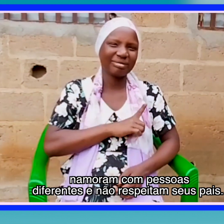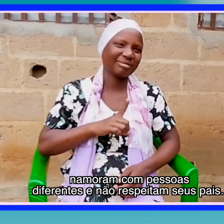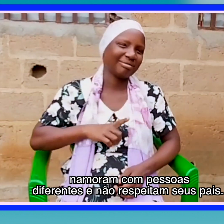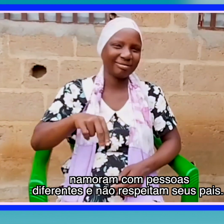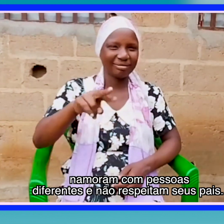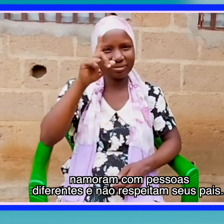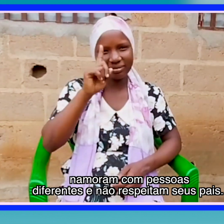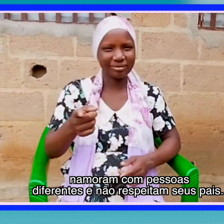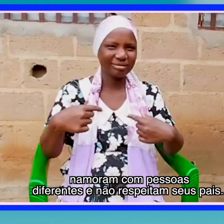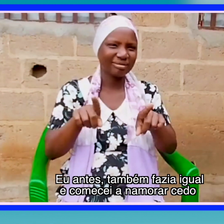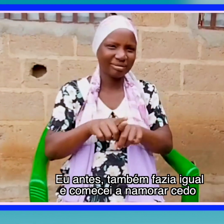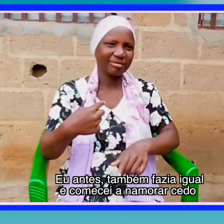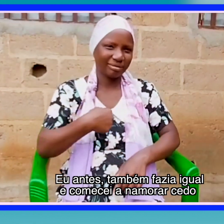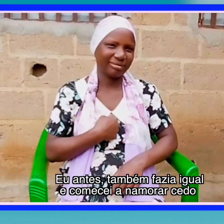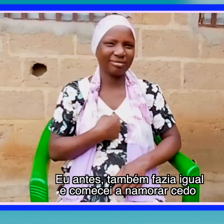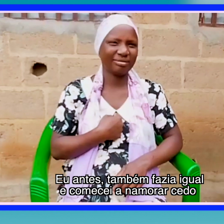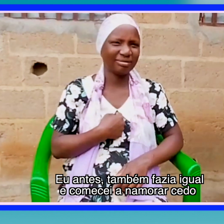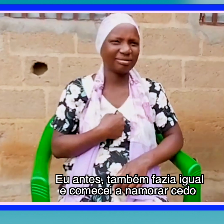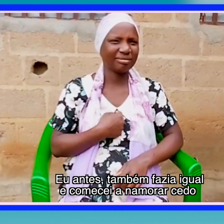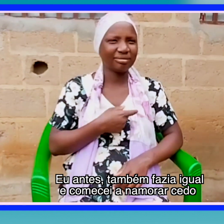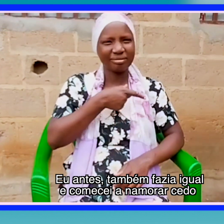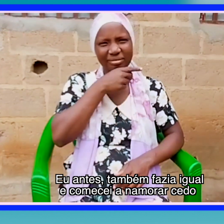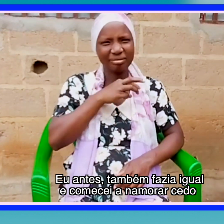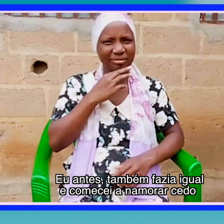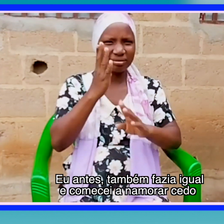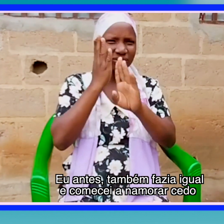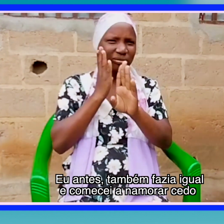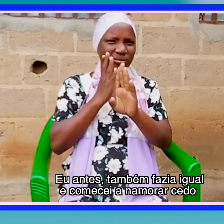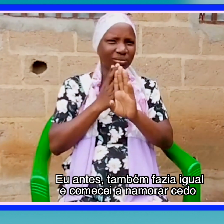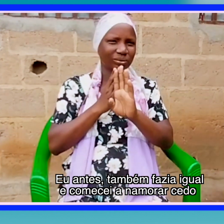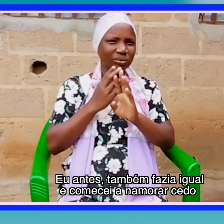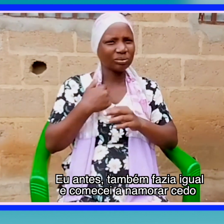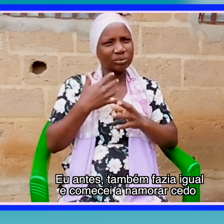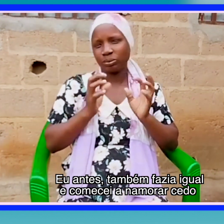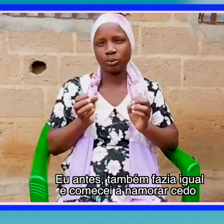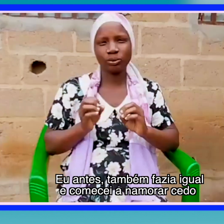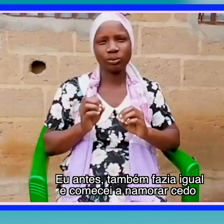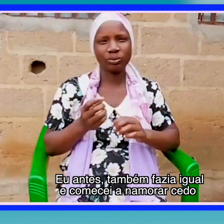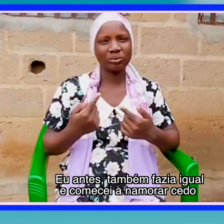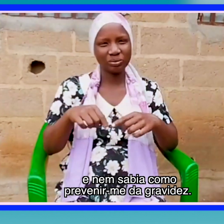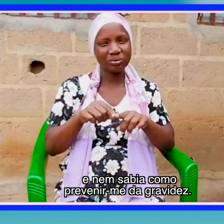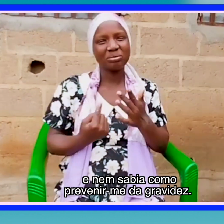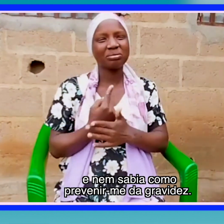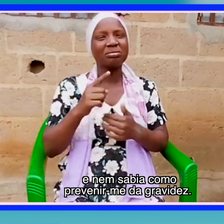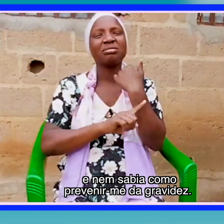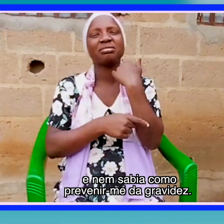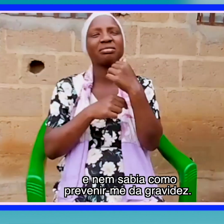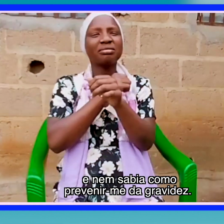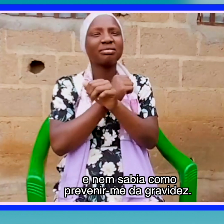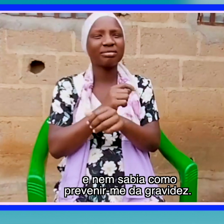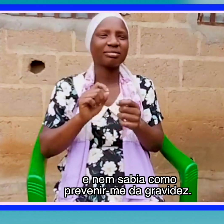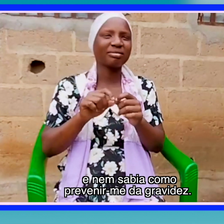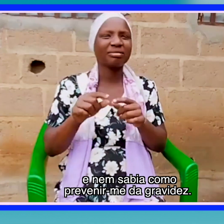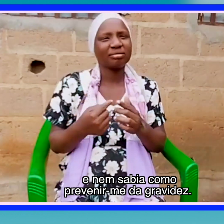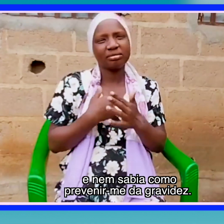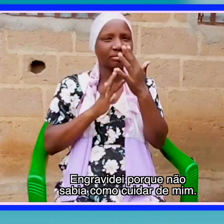respeitam seus pais. Eu antes também fazia igual e comecei a namorar cedo e nem sabia como